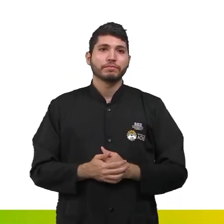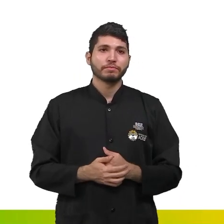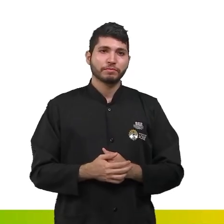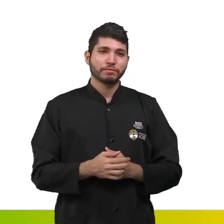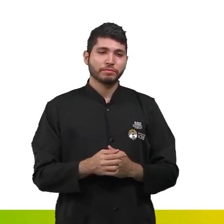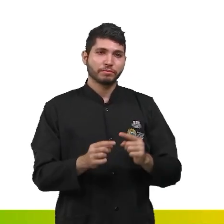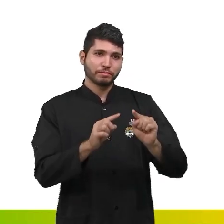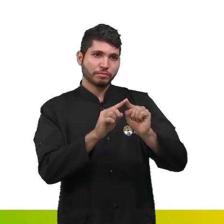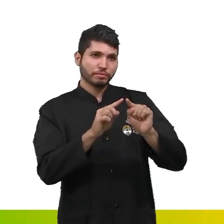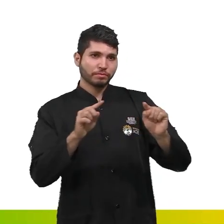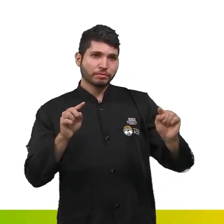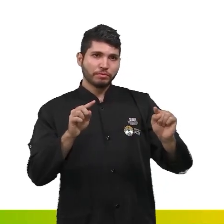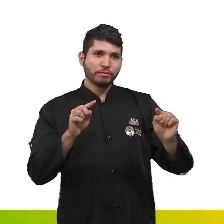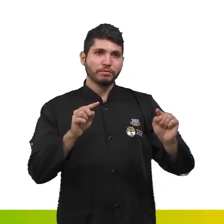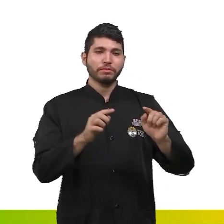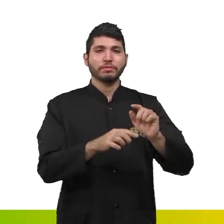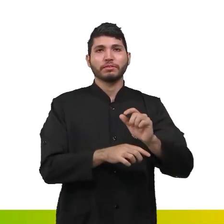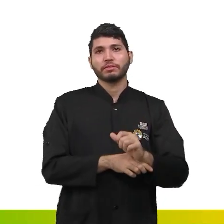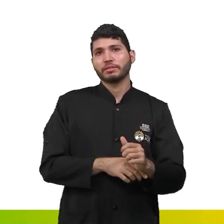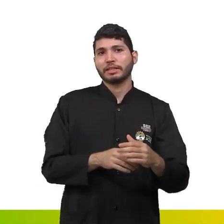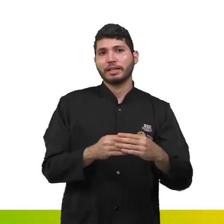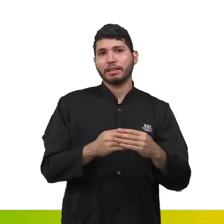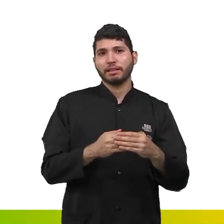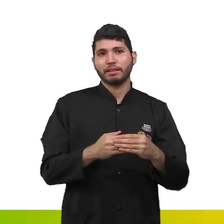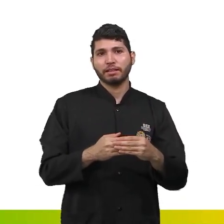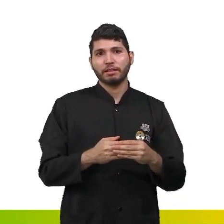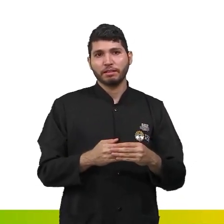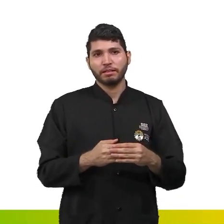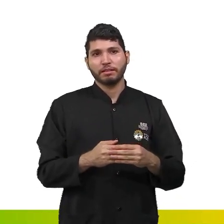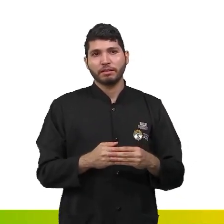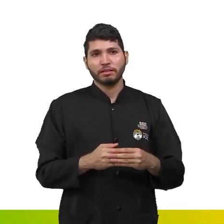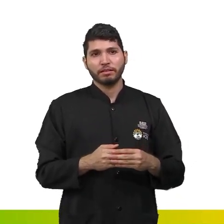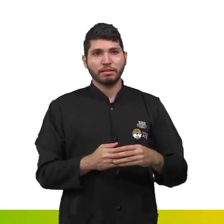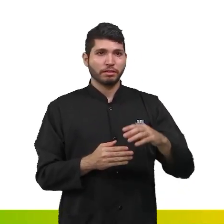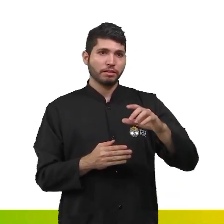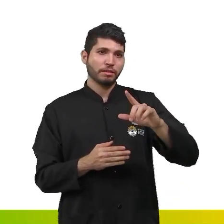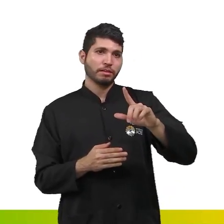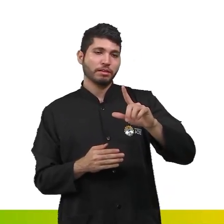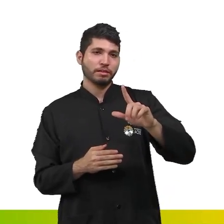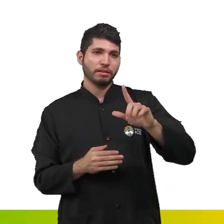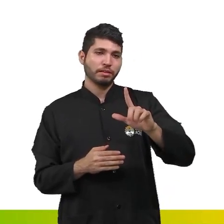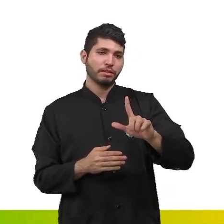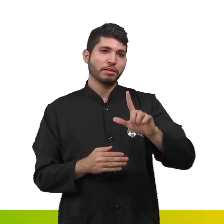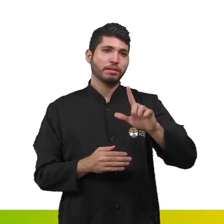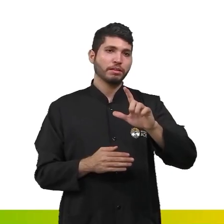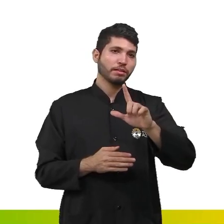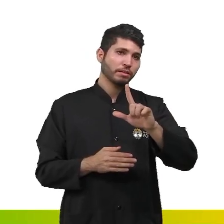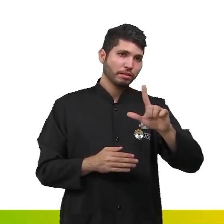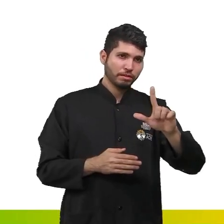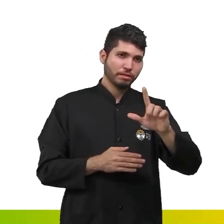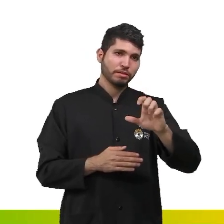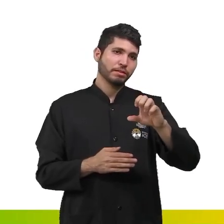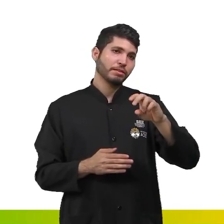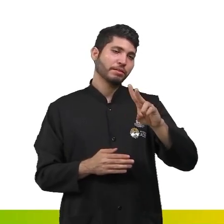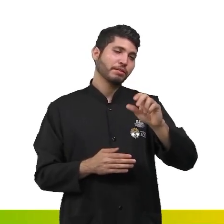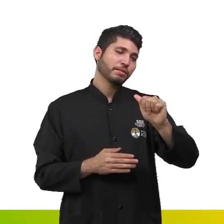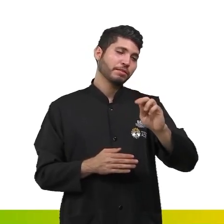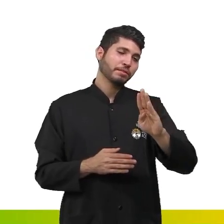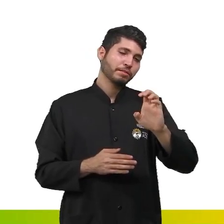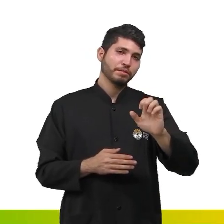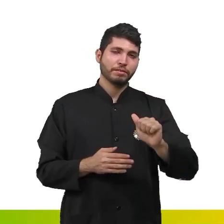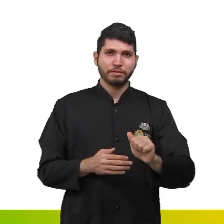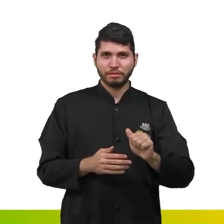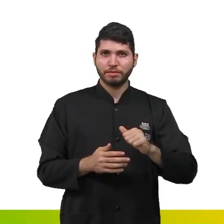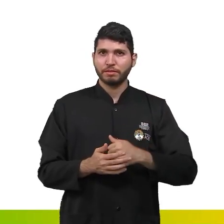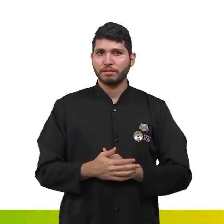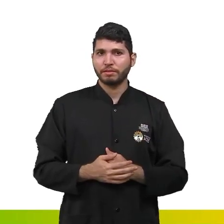Então, no espanhol, a gente lleva, tá? A gente não tem. A gente fala no português, a pessoa tem o cabelo curto, tem o cabelo comprido.